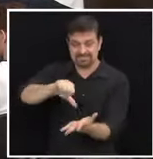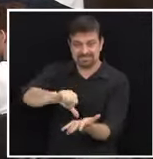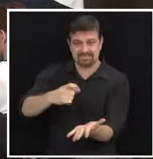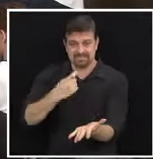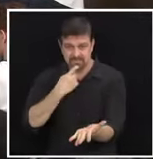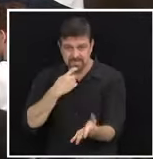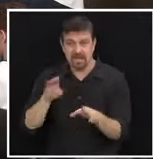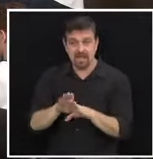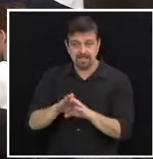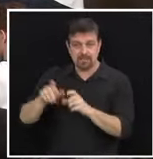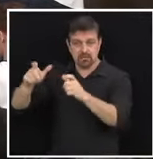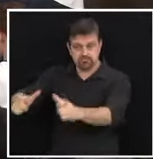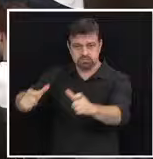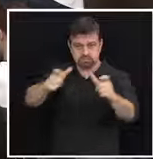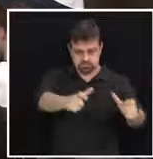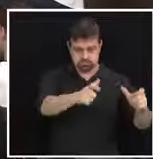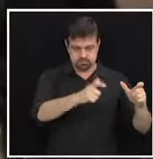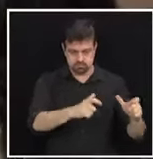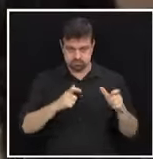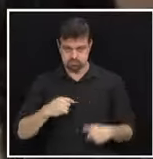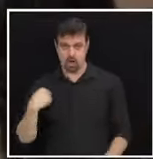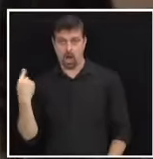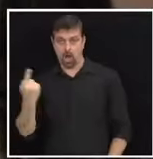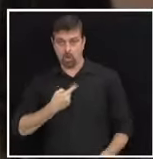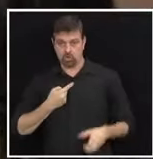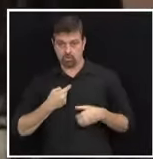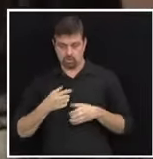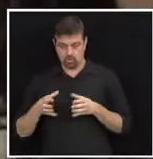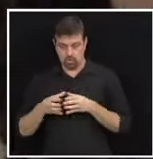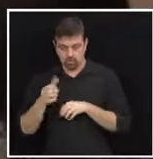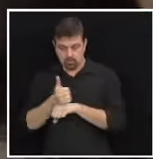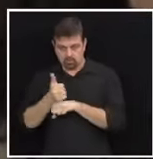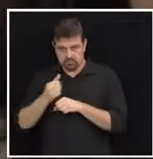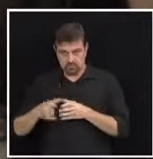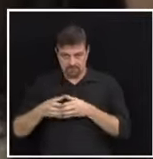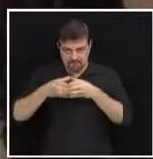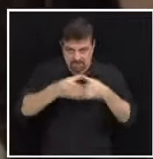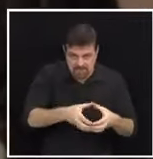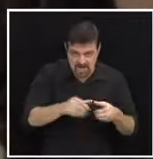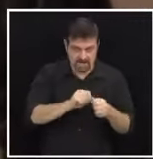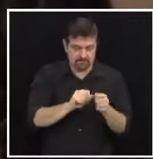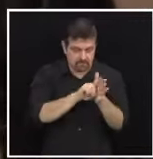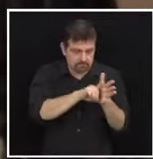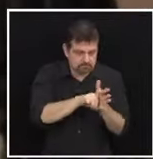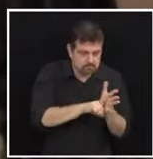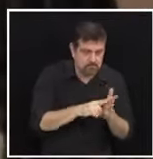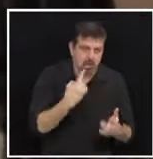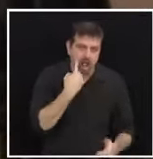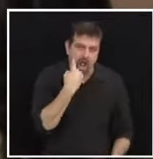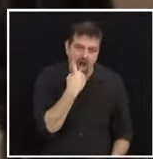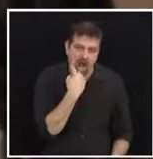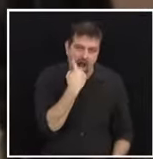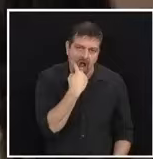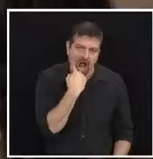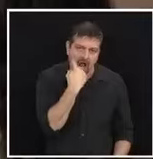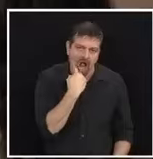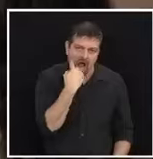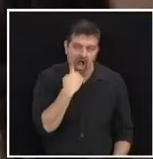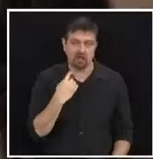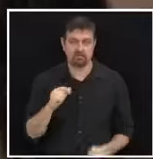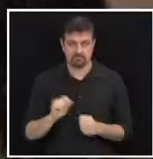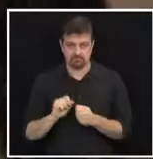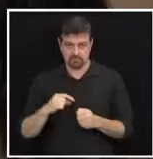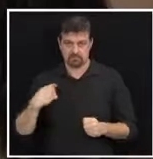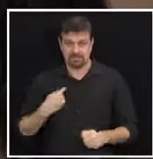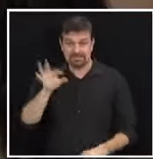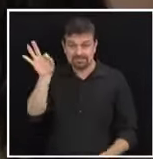alguns bairros da cidade. Tanto hoje a nossa estimativa, a estatística que a gente tem